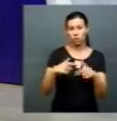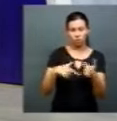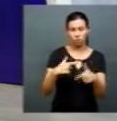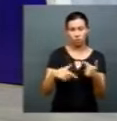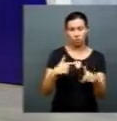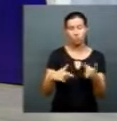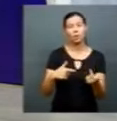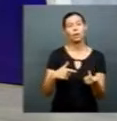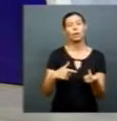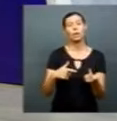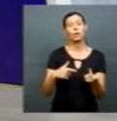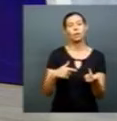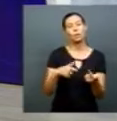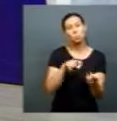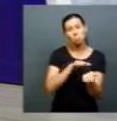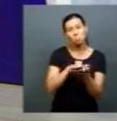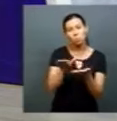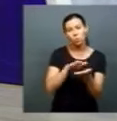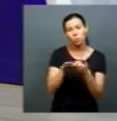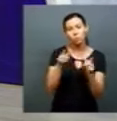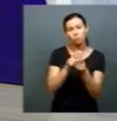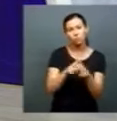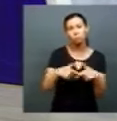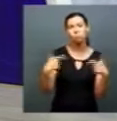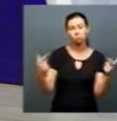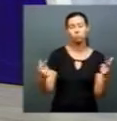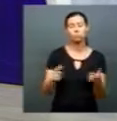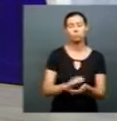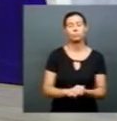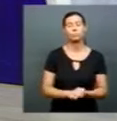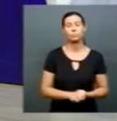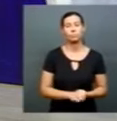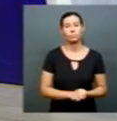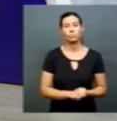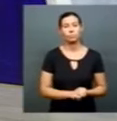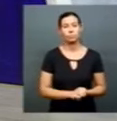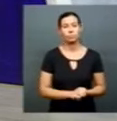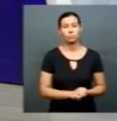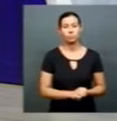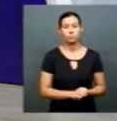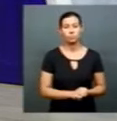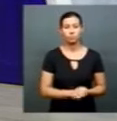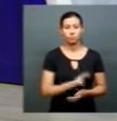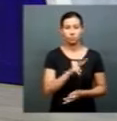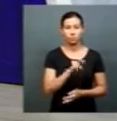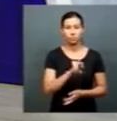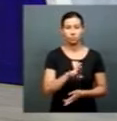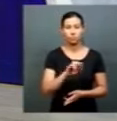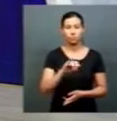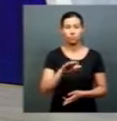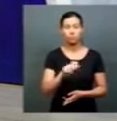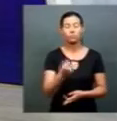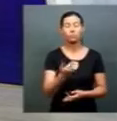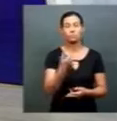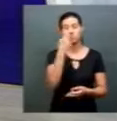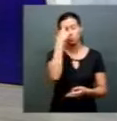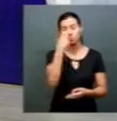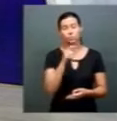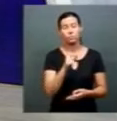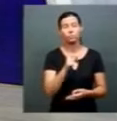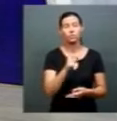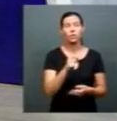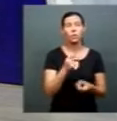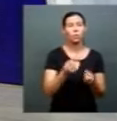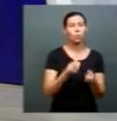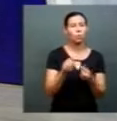em grande quantidade. Ô, Verica, basta uma ideia na cabeça e muita vontade para se montar uma startup